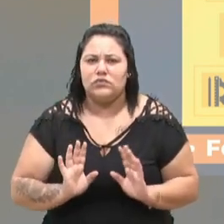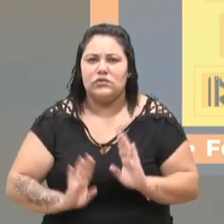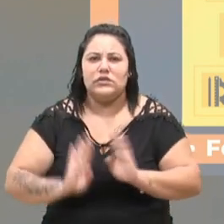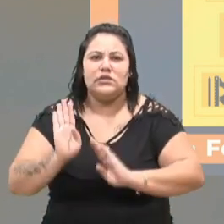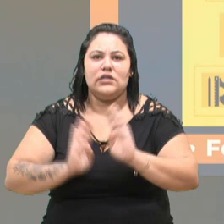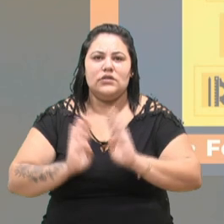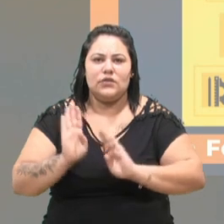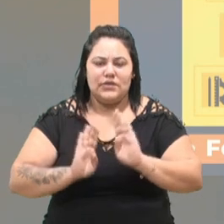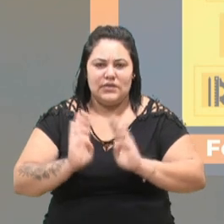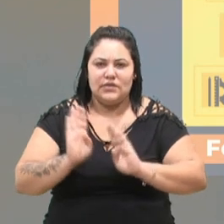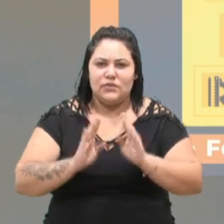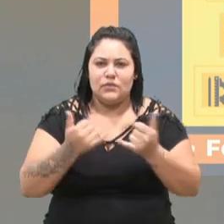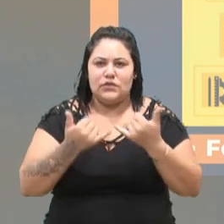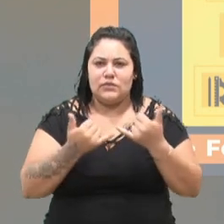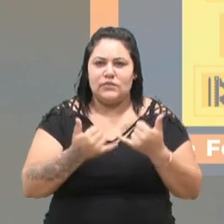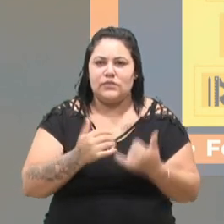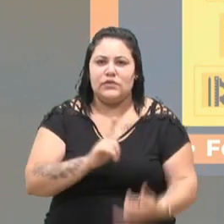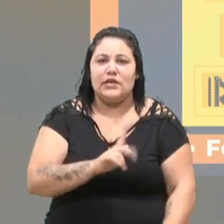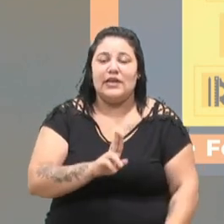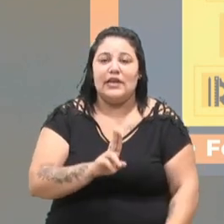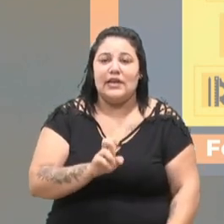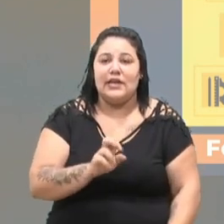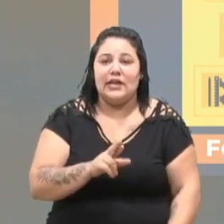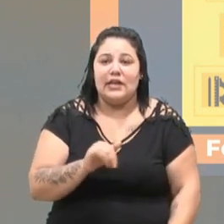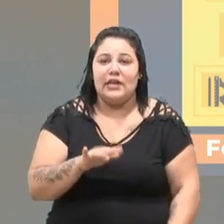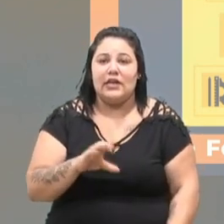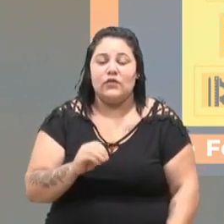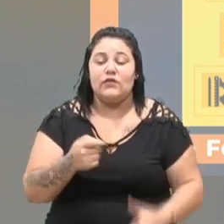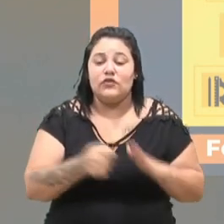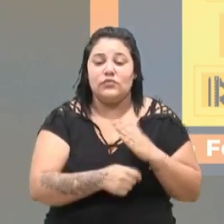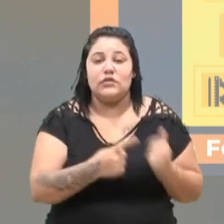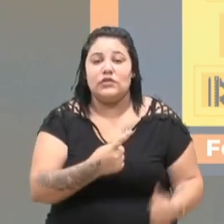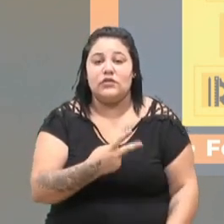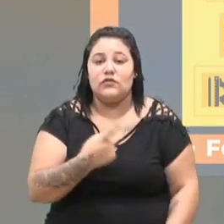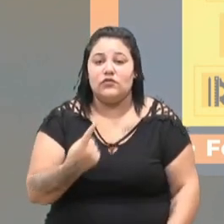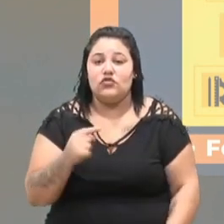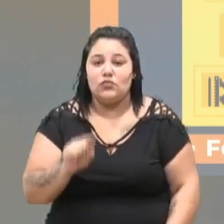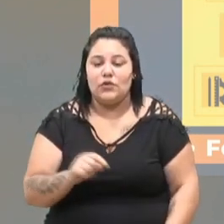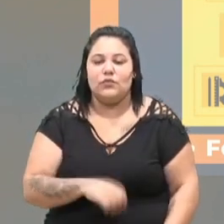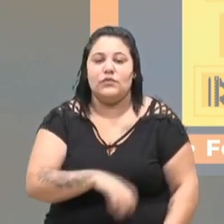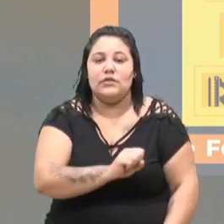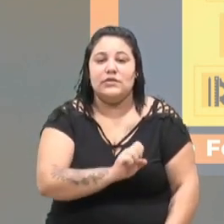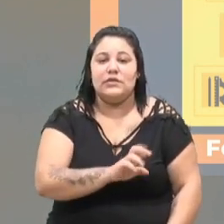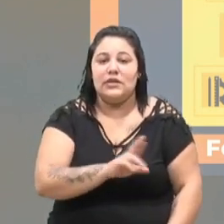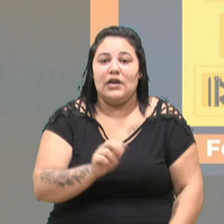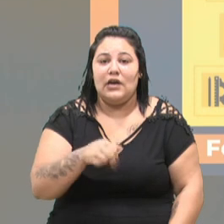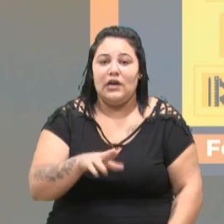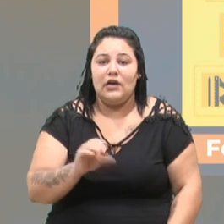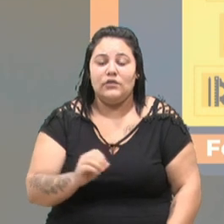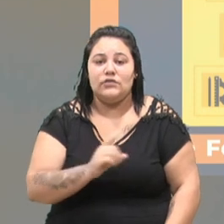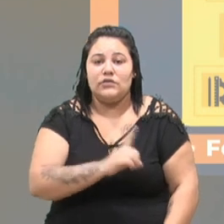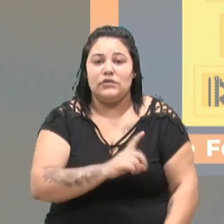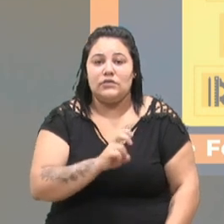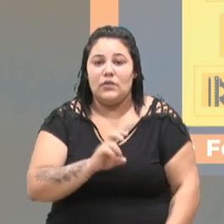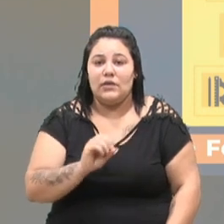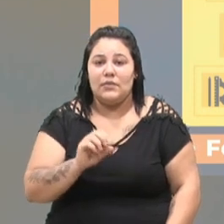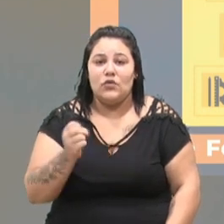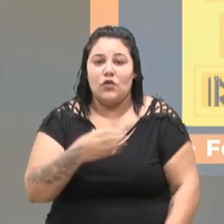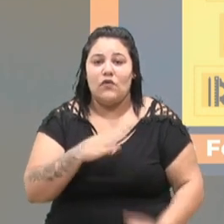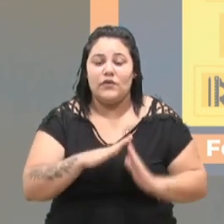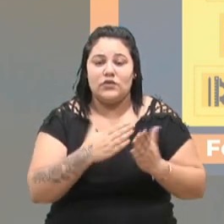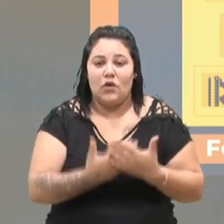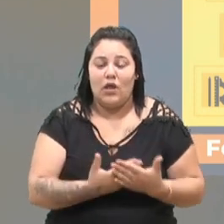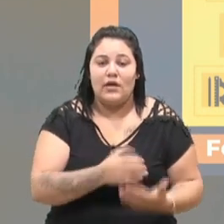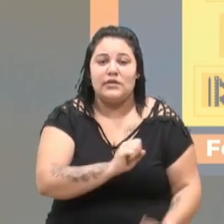Licitações. Escola Guerino Zunho, investimento de 121 mil. Serrano, 850 mil, nova escola. San